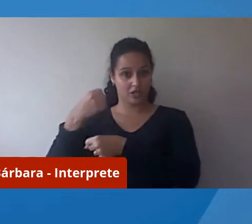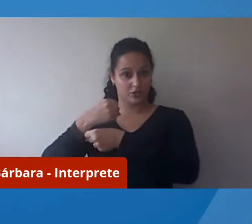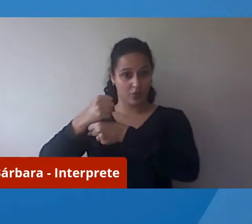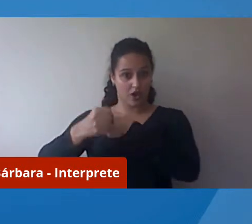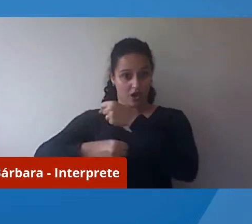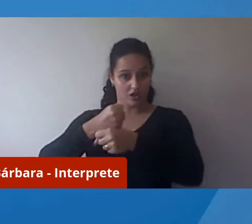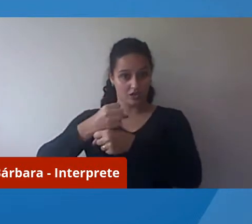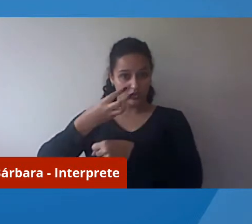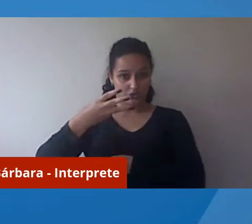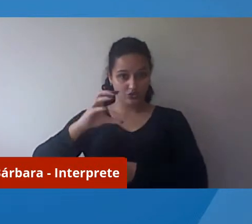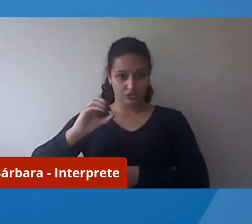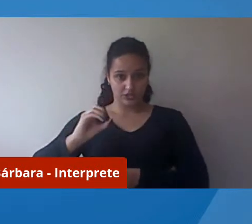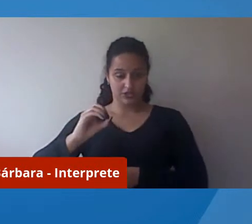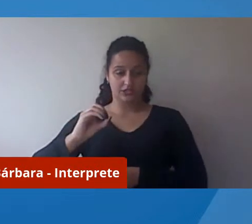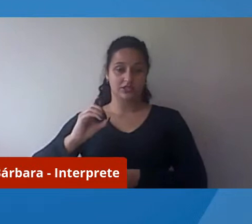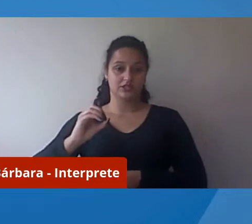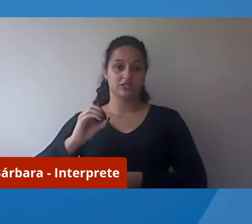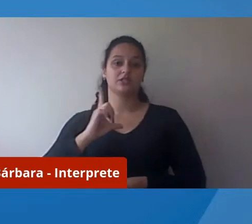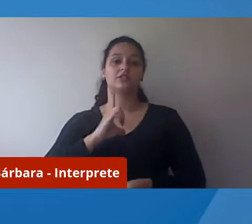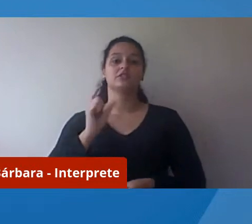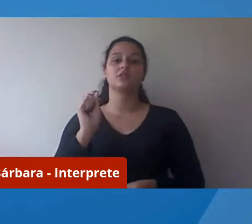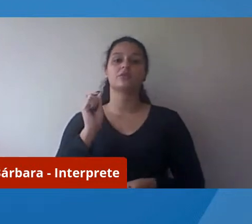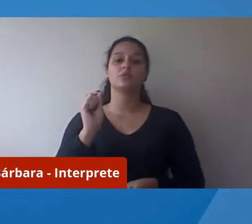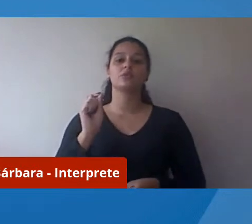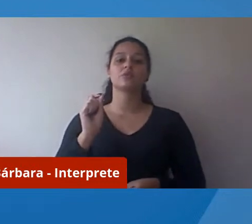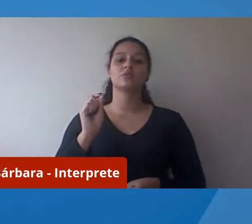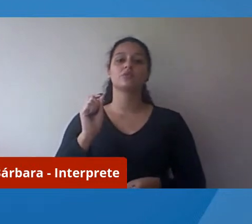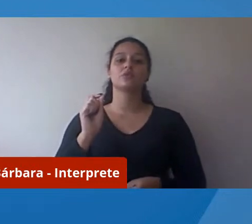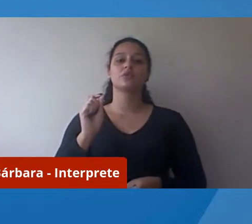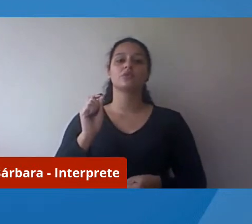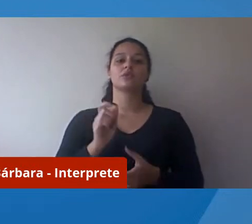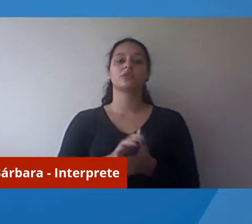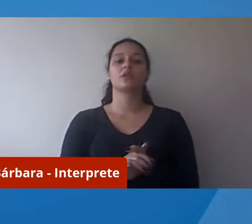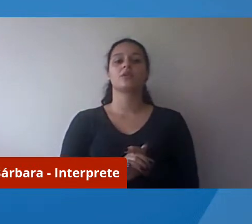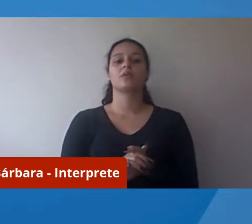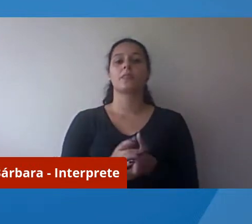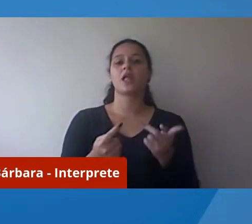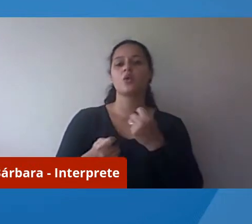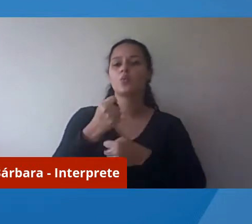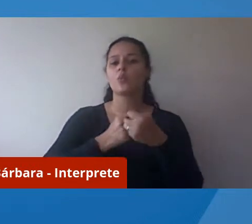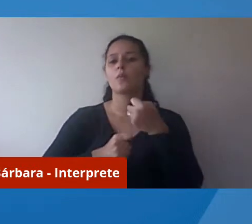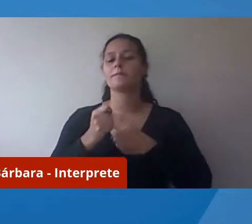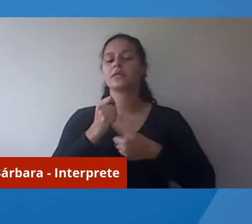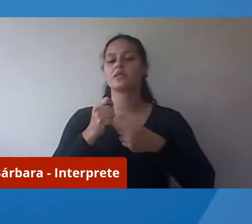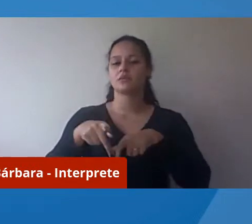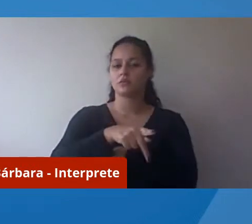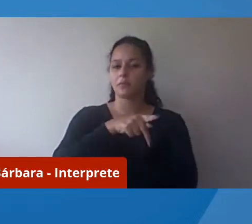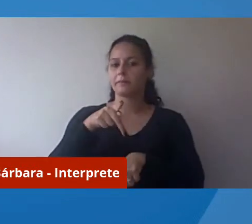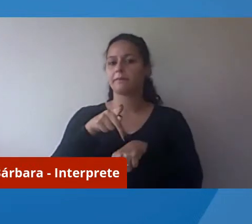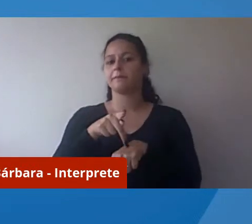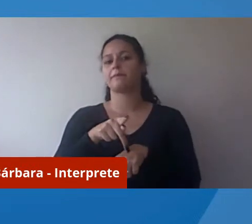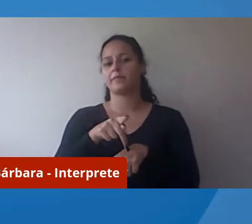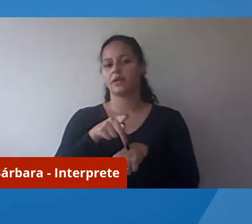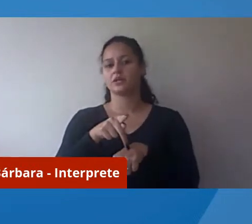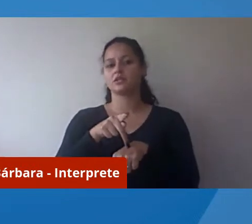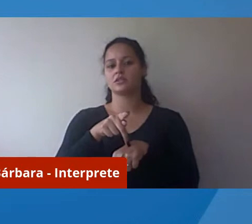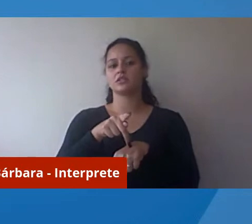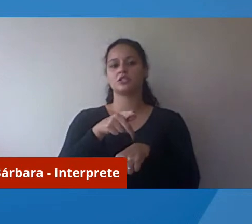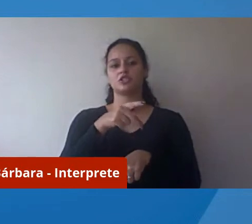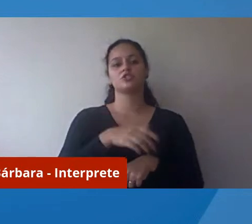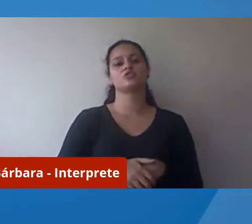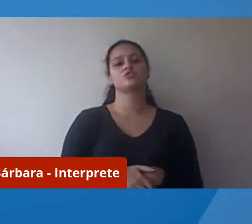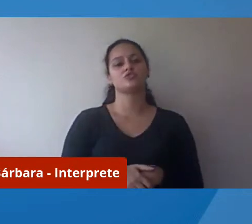propunha uma espécie de nacionalismo econômico, né? Uma autarcia econômica, uma intervenção brutal do Estado na economia,